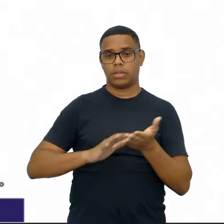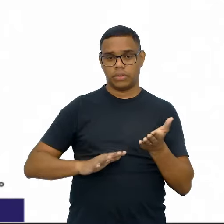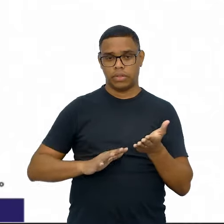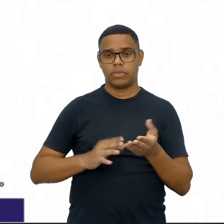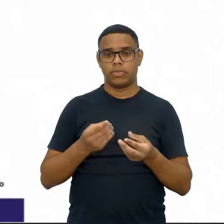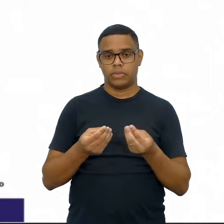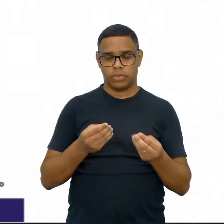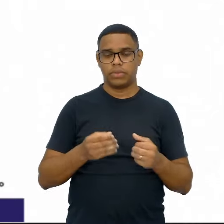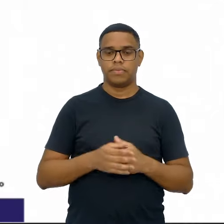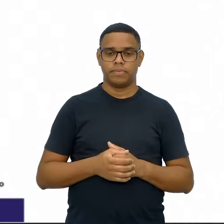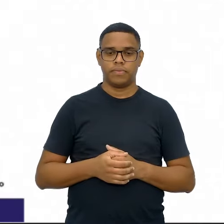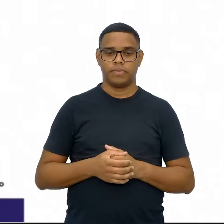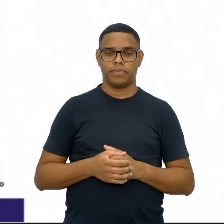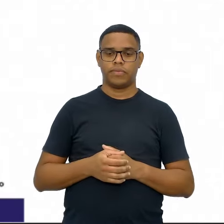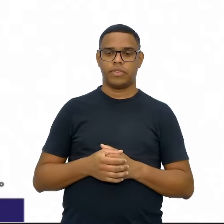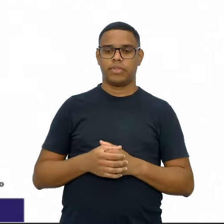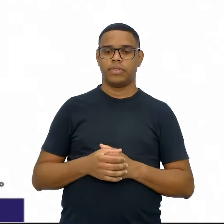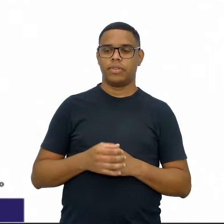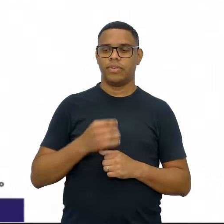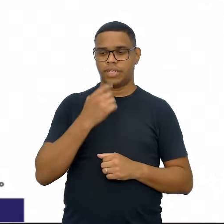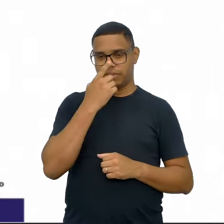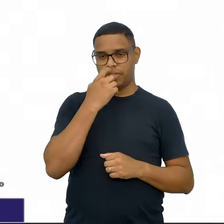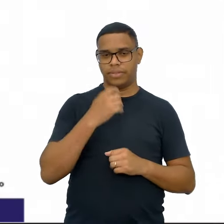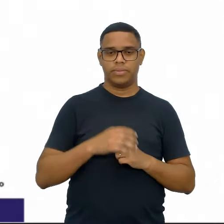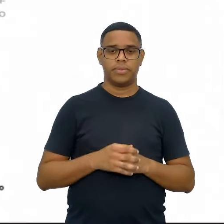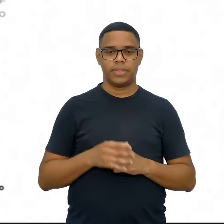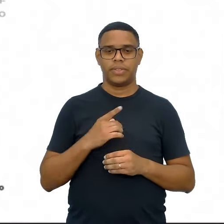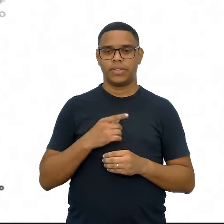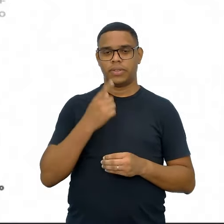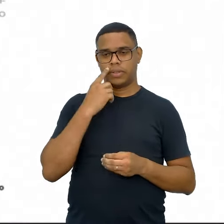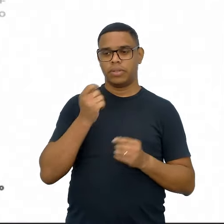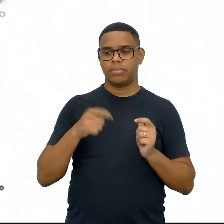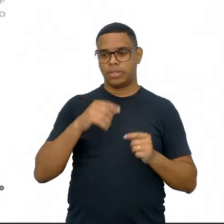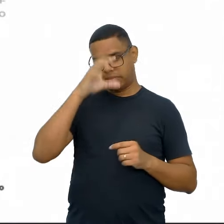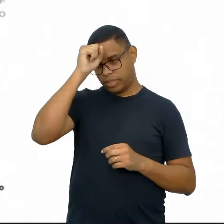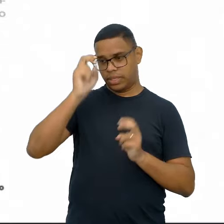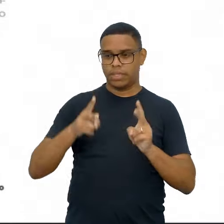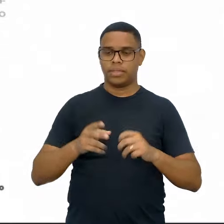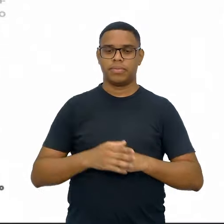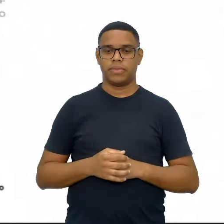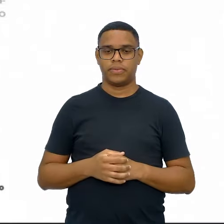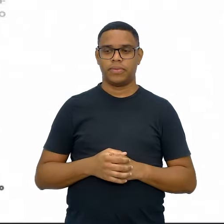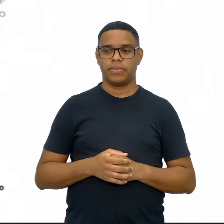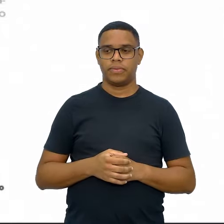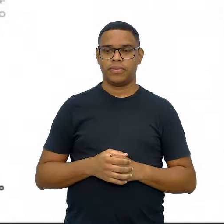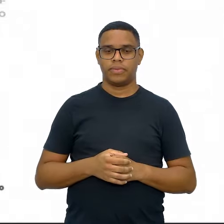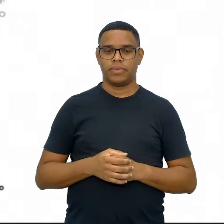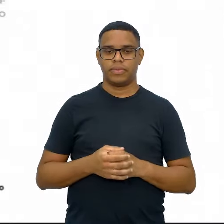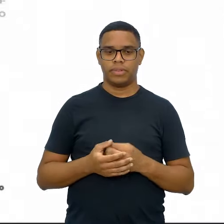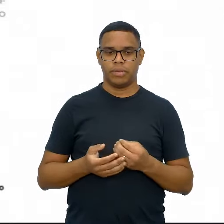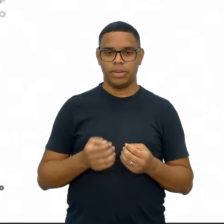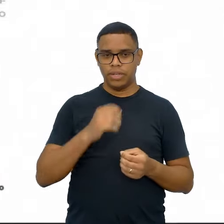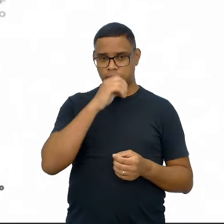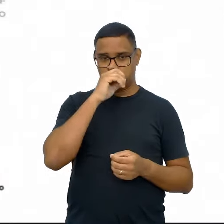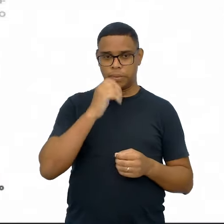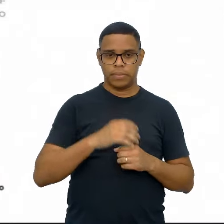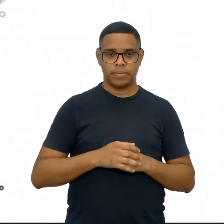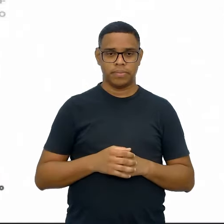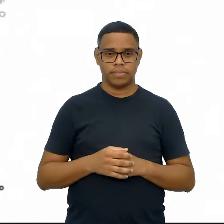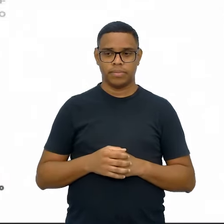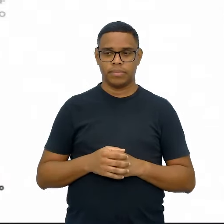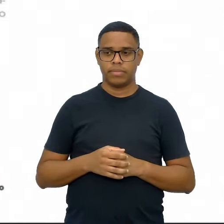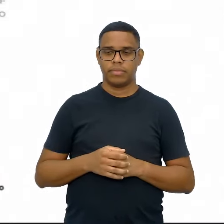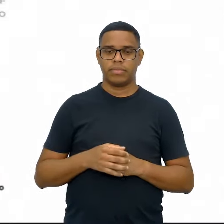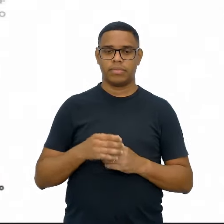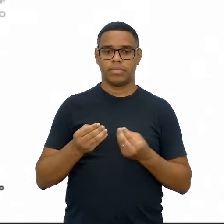atividade do aprender sempre. Então, aqui nessa sequência didática, que é